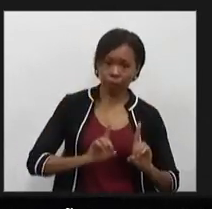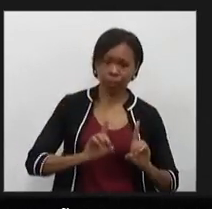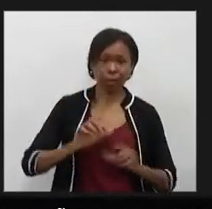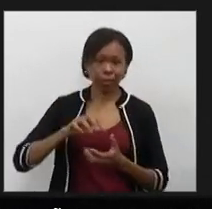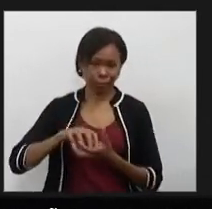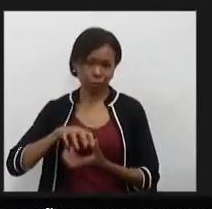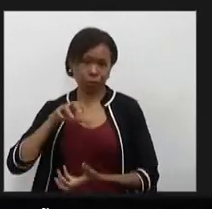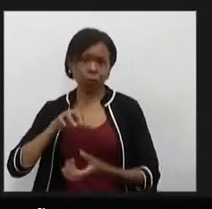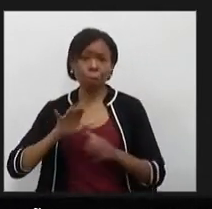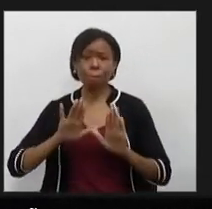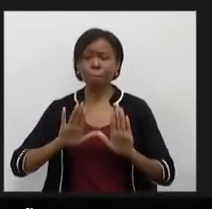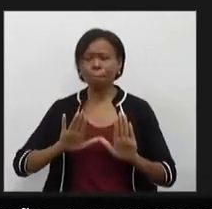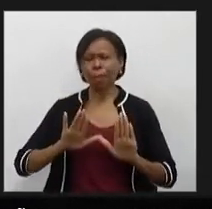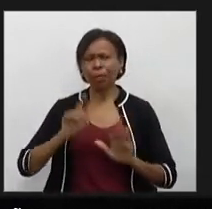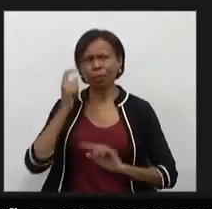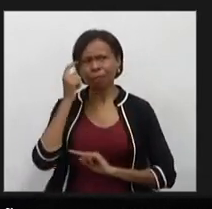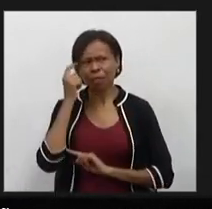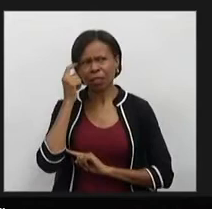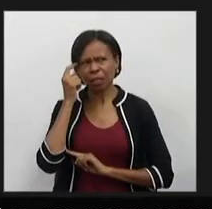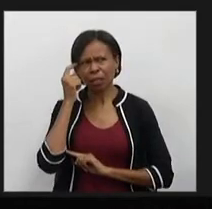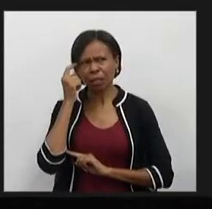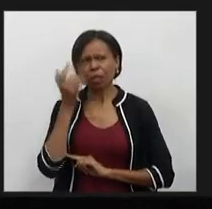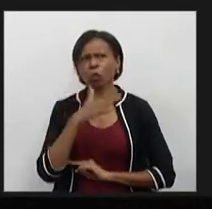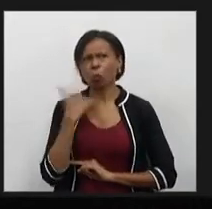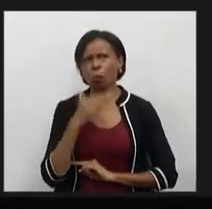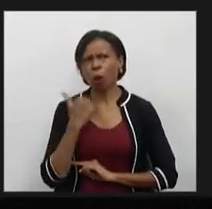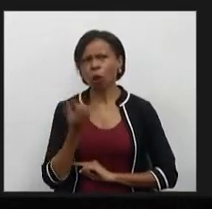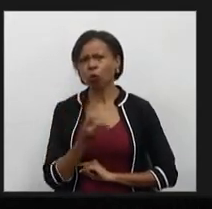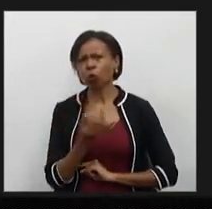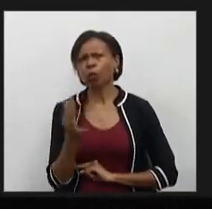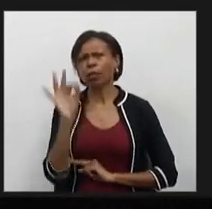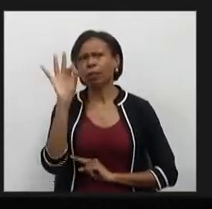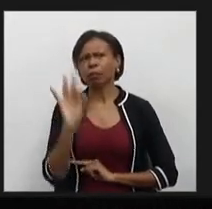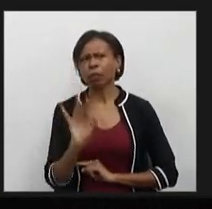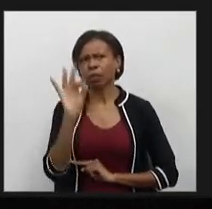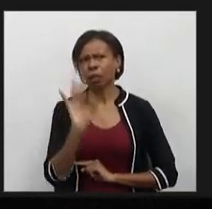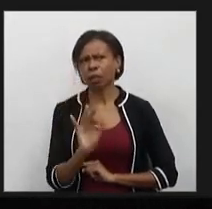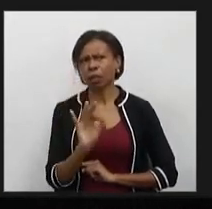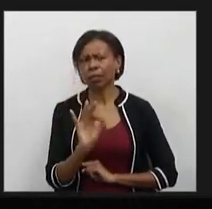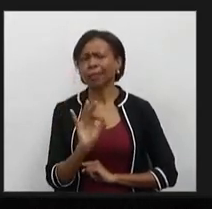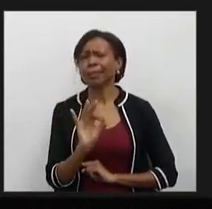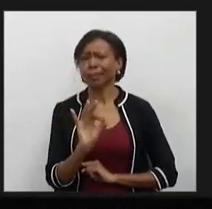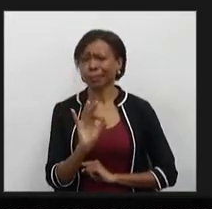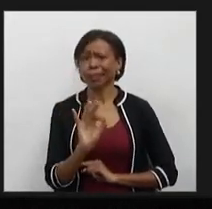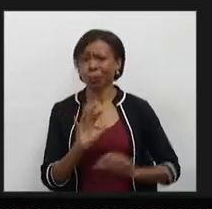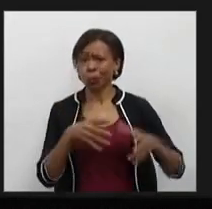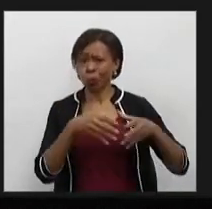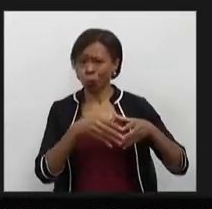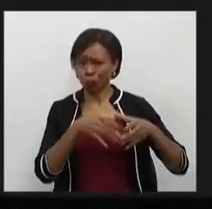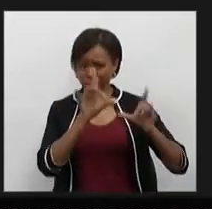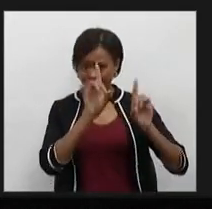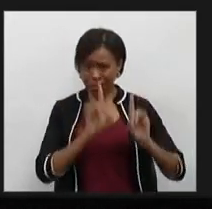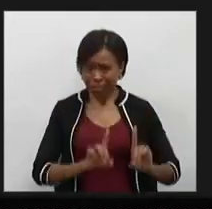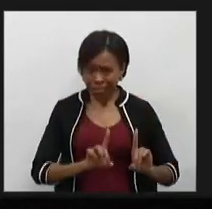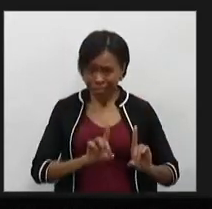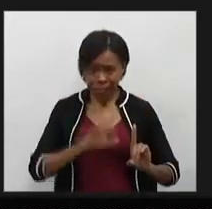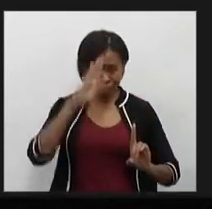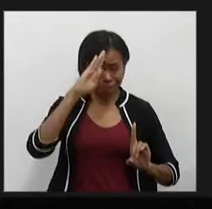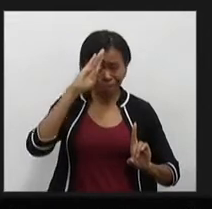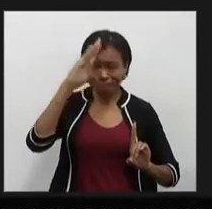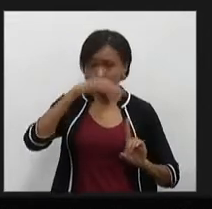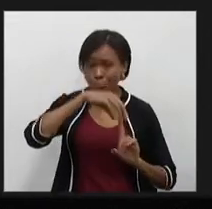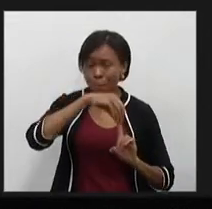de morte, né, as pessoas com deficiência deveriam realmente estar no topo das prioridades para